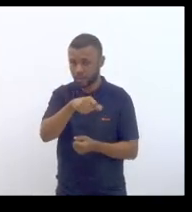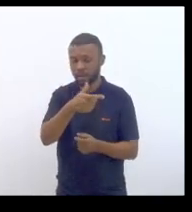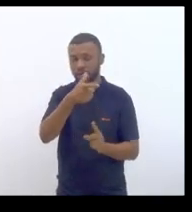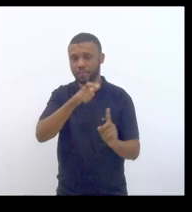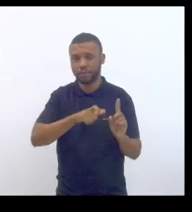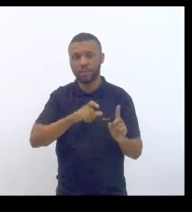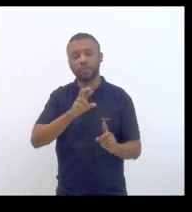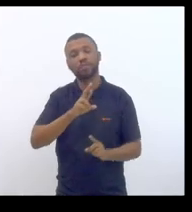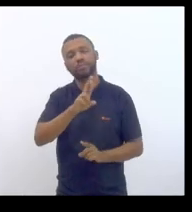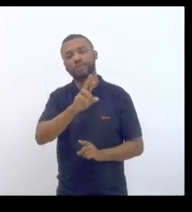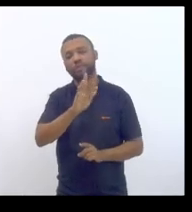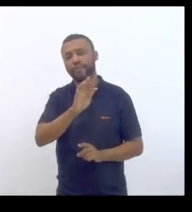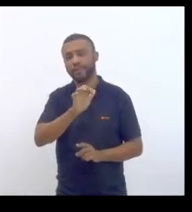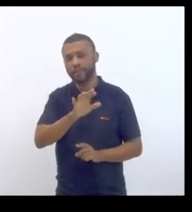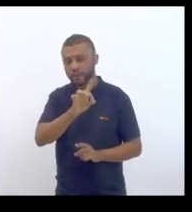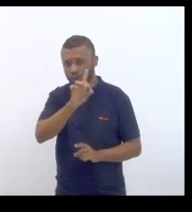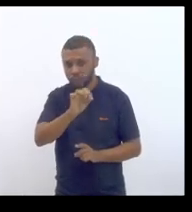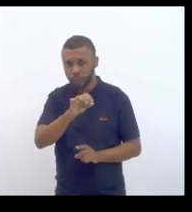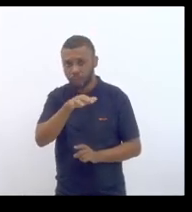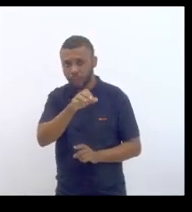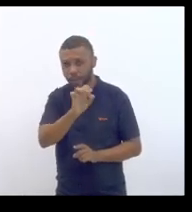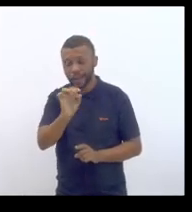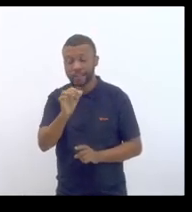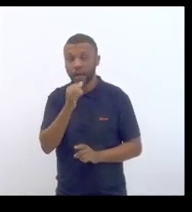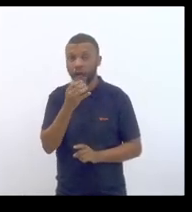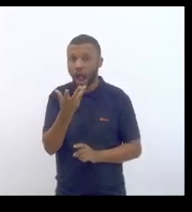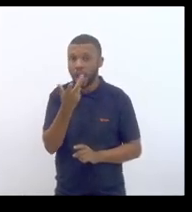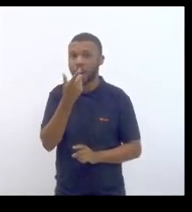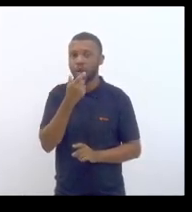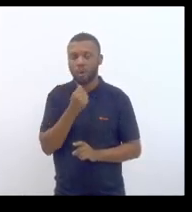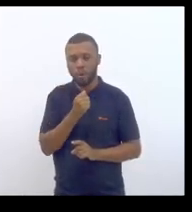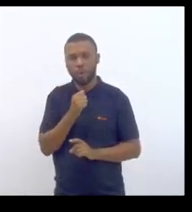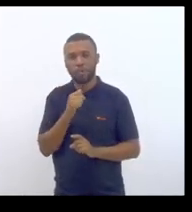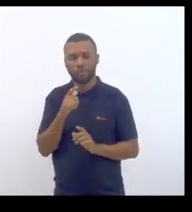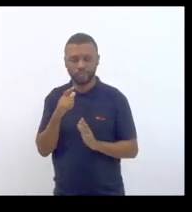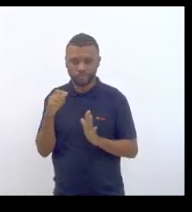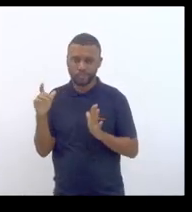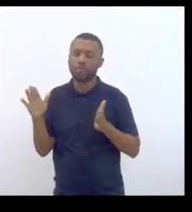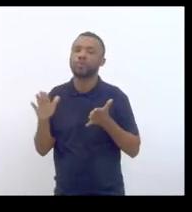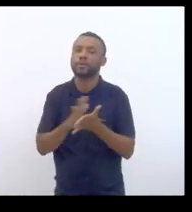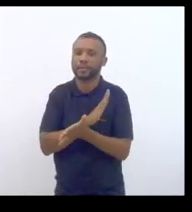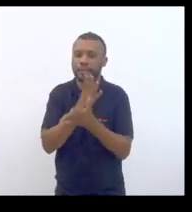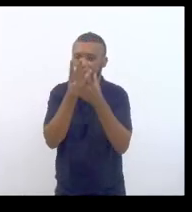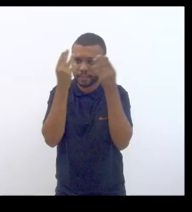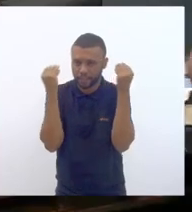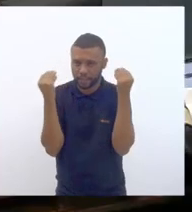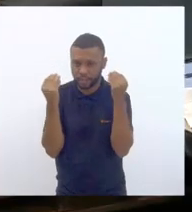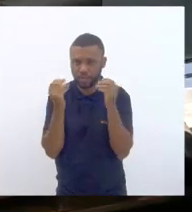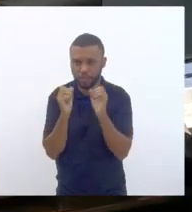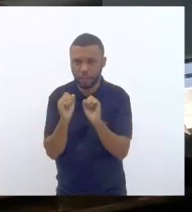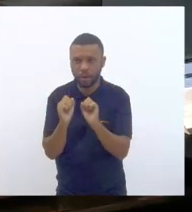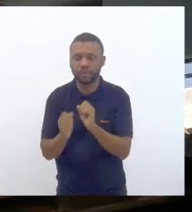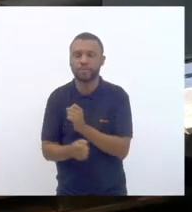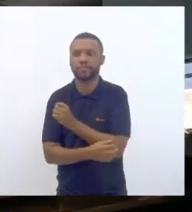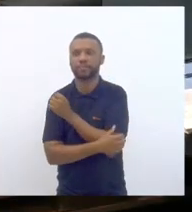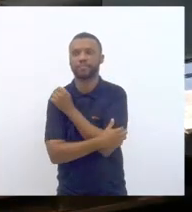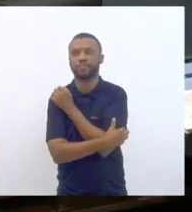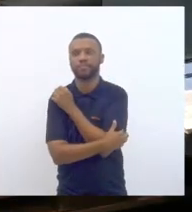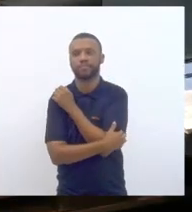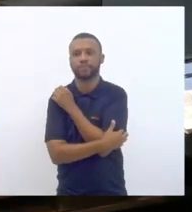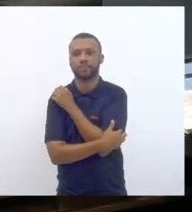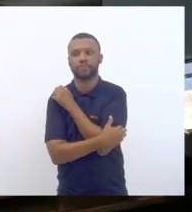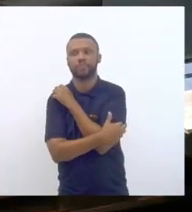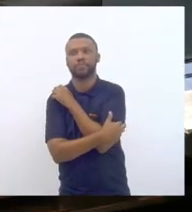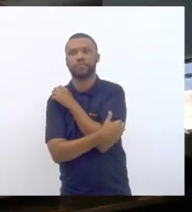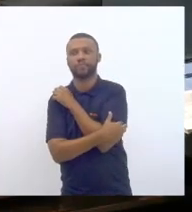nosso conselheiro Fernando Moraes e eu estou com medo de acabar também já o Vicente Loureiro, por gentileza. Não, só do Fernando